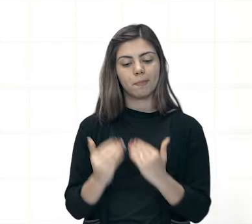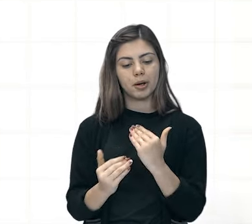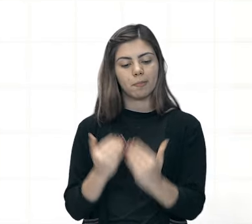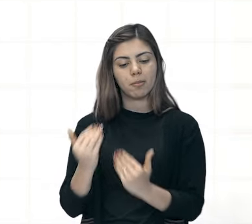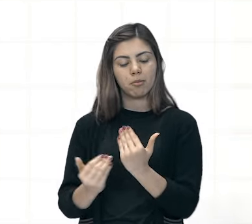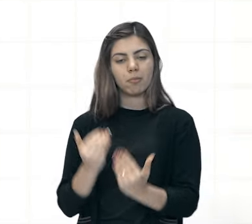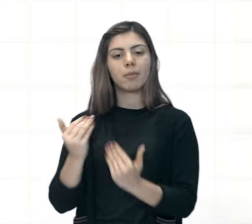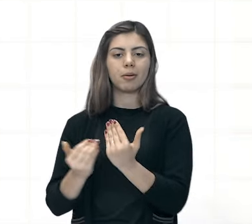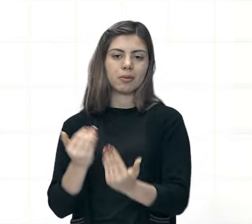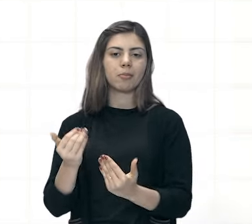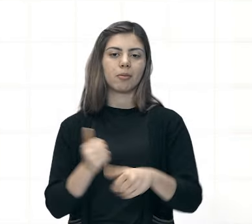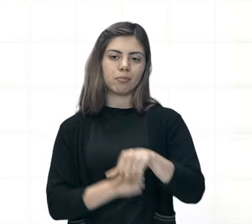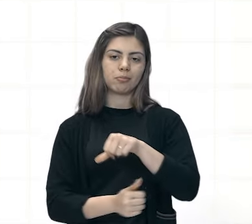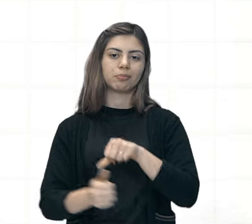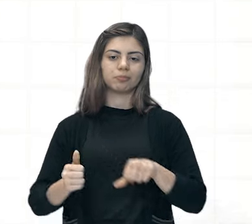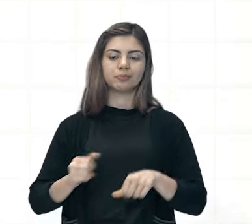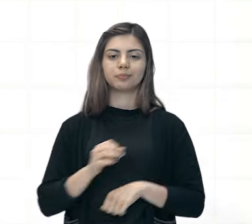aí por